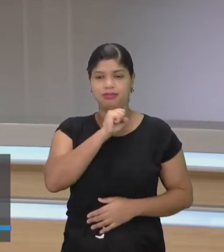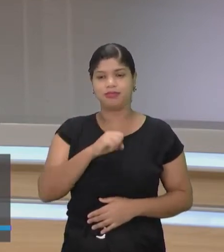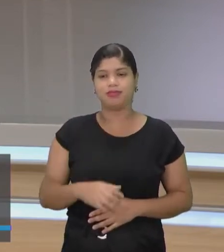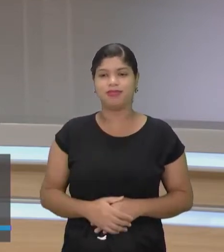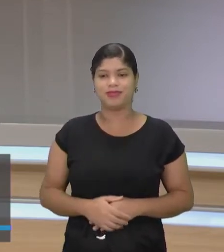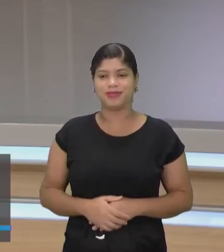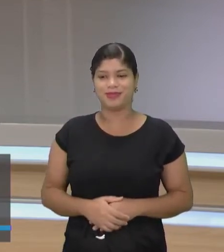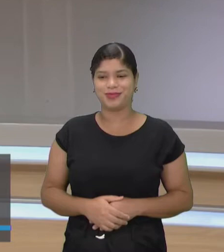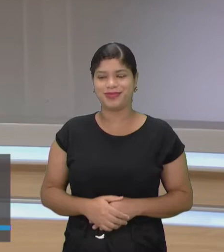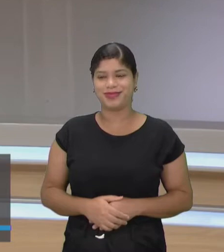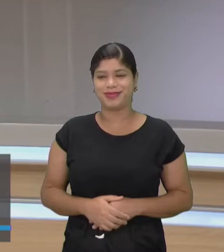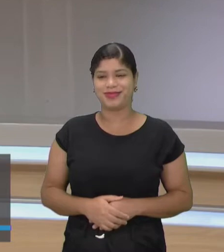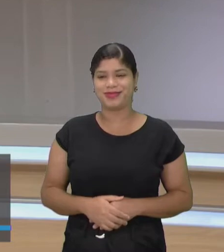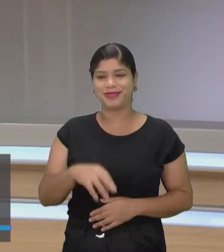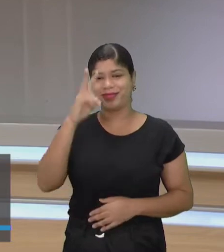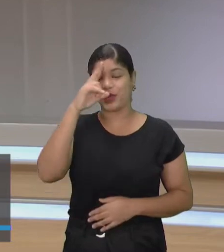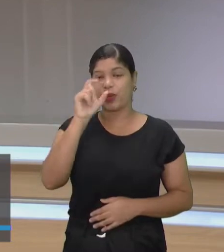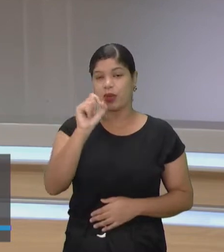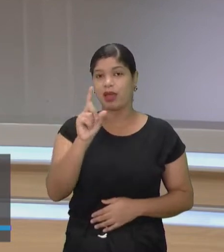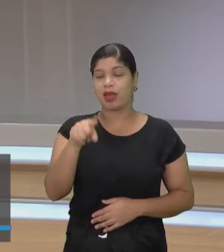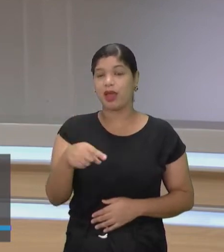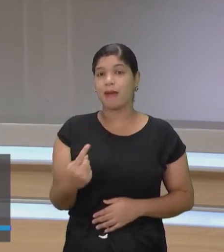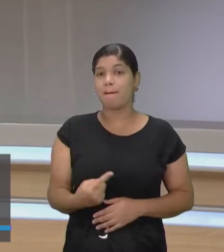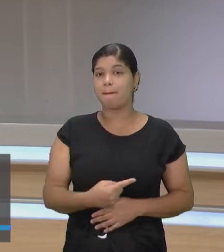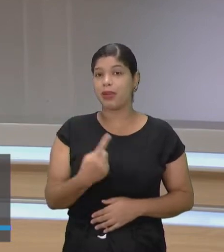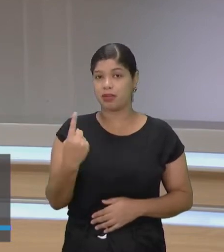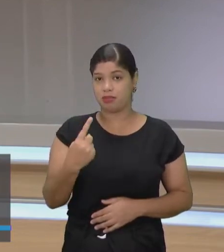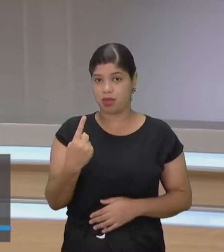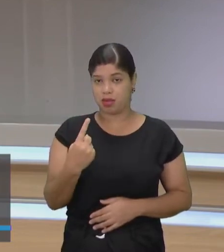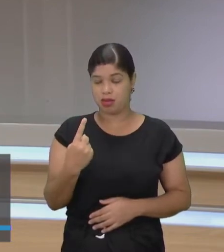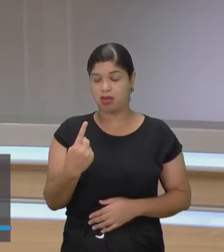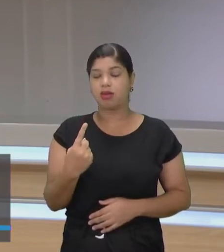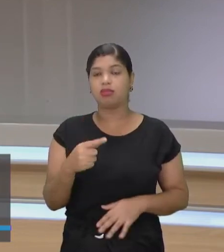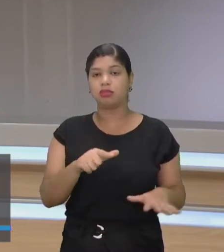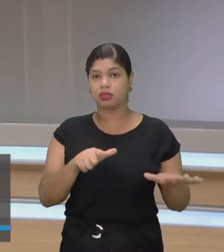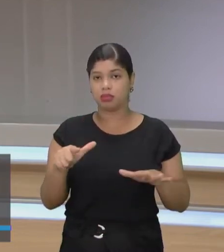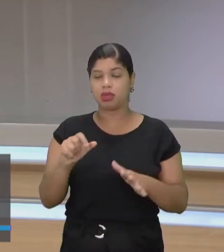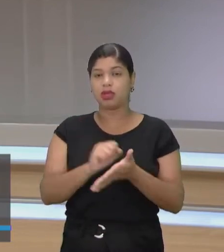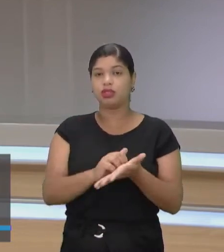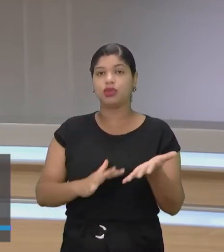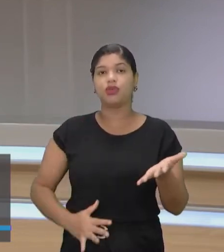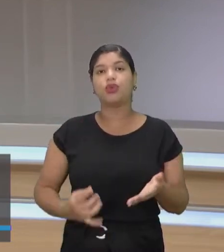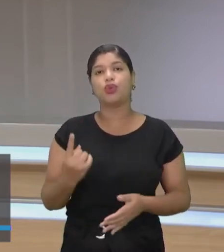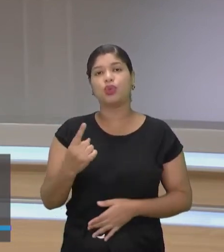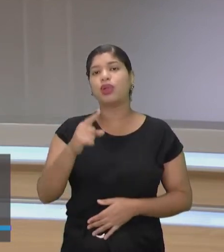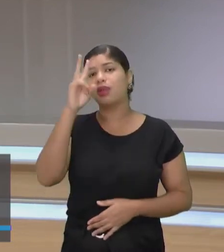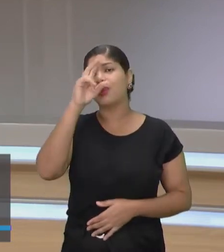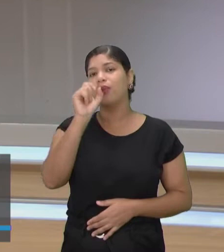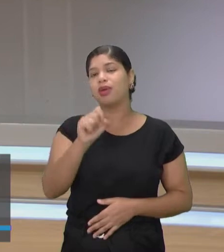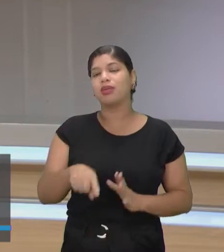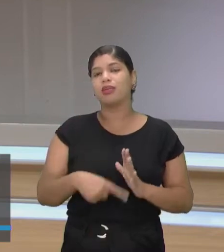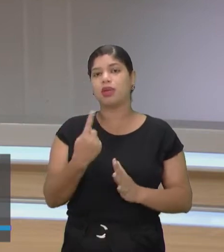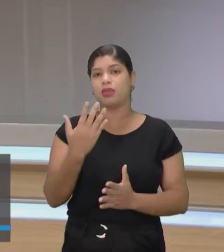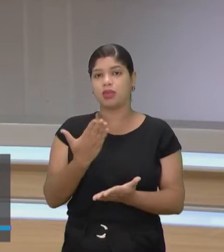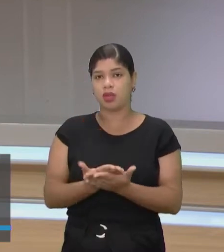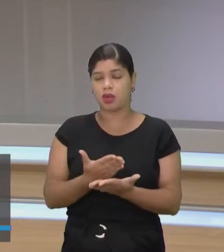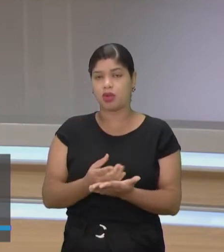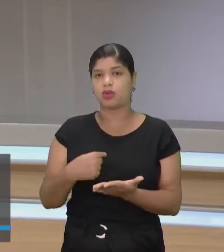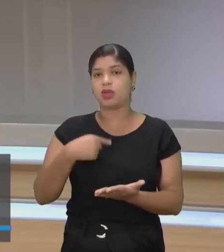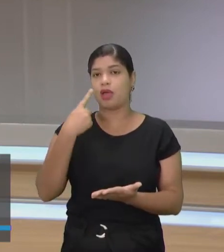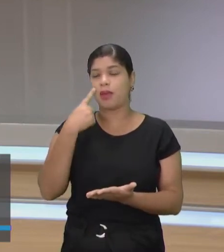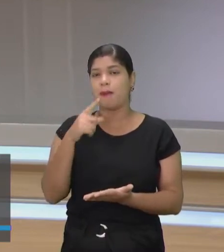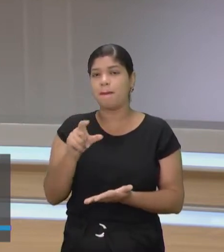Tranquila. Lembrando que a gente está na primeira semana da nossa atividade 1 e na nossa primeira aula a gente focou em quê? Na